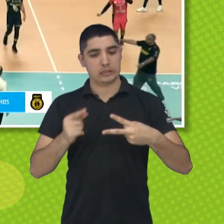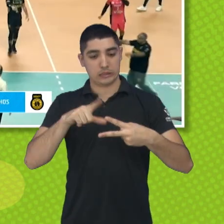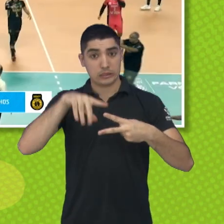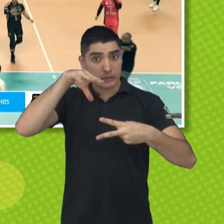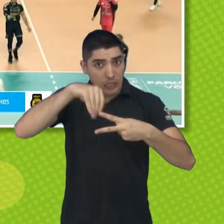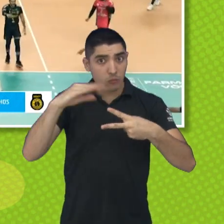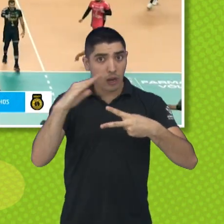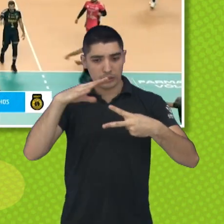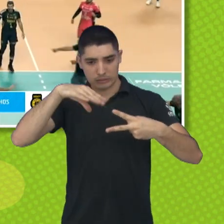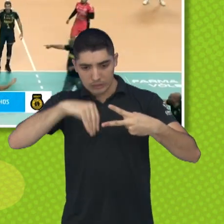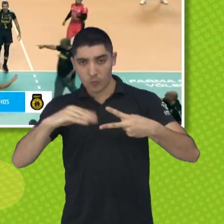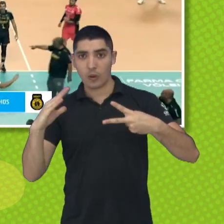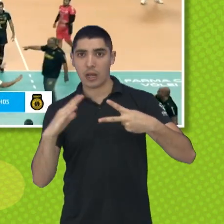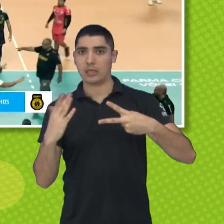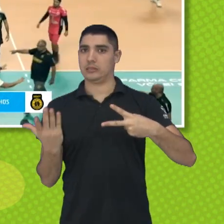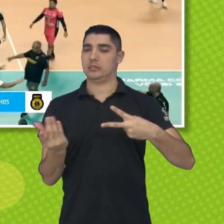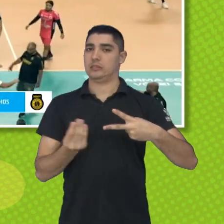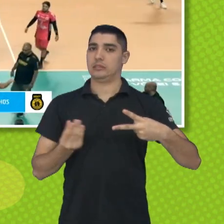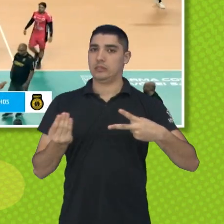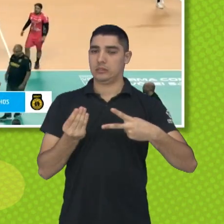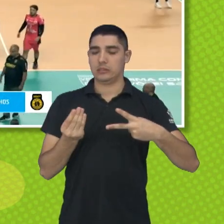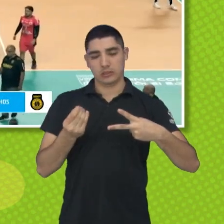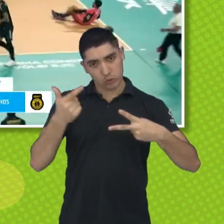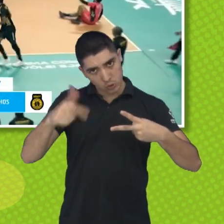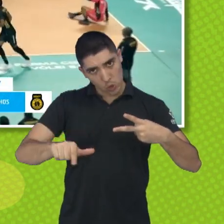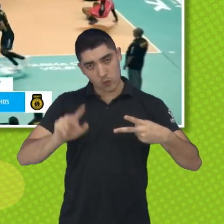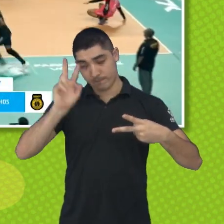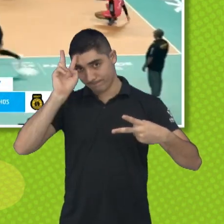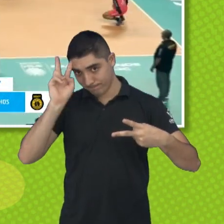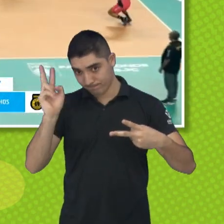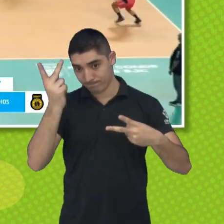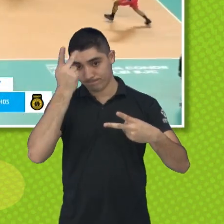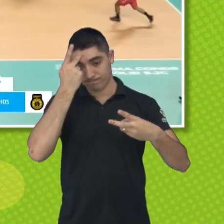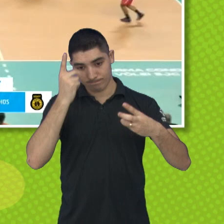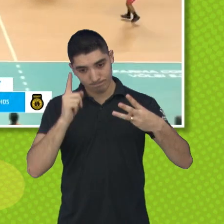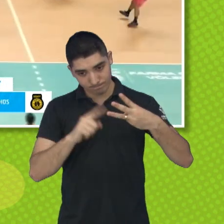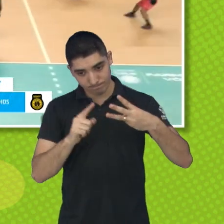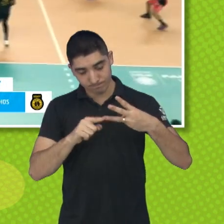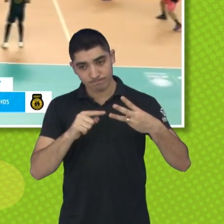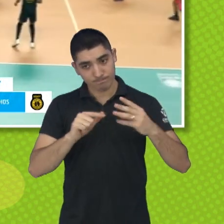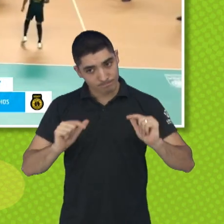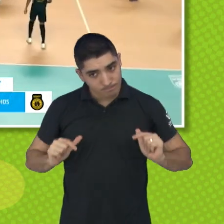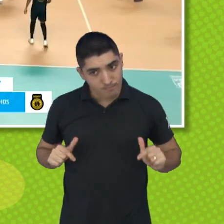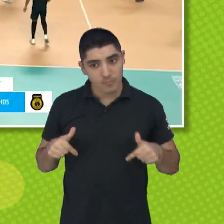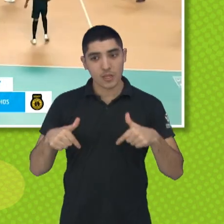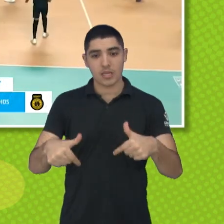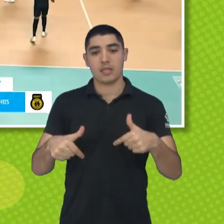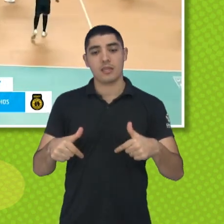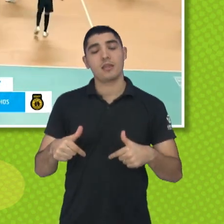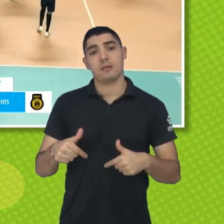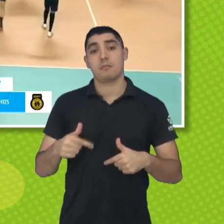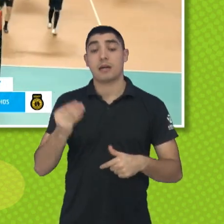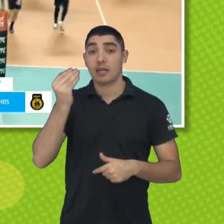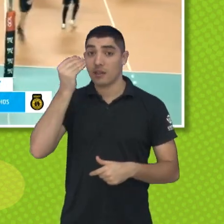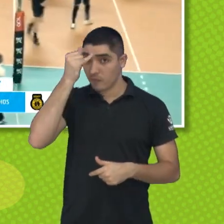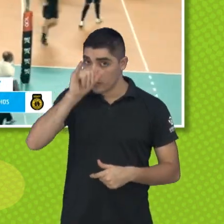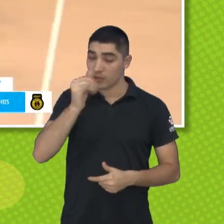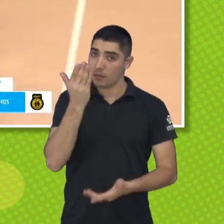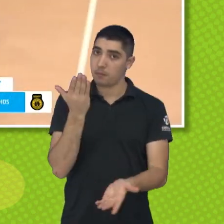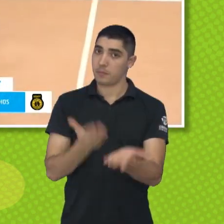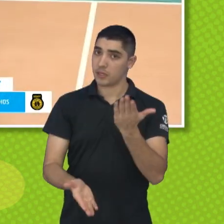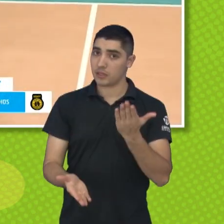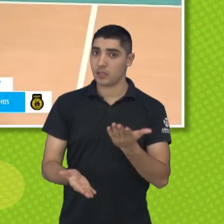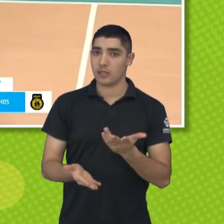seguidas, né? Vamos voltar agora para a base, ver o que está errado, ver o que dá para trabalhar, o que dá para melhorar, para não perder essa sequência